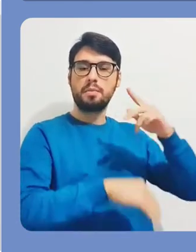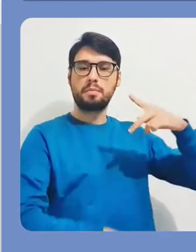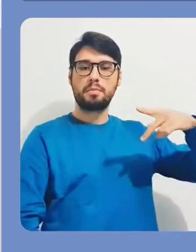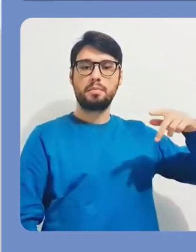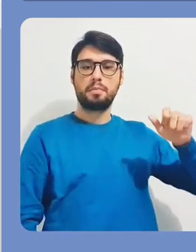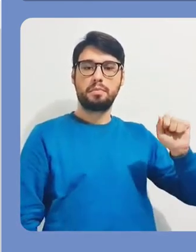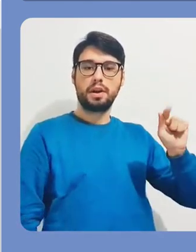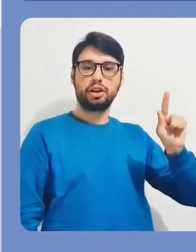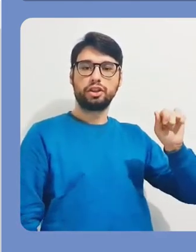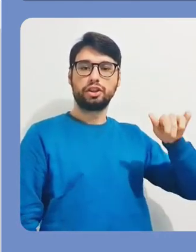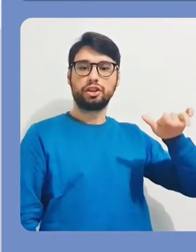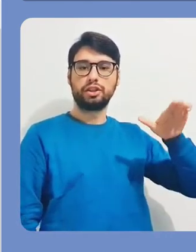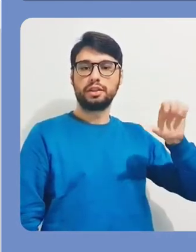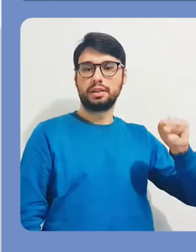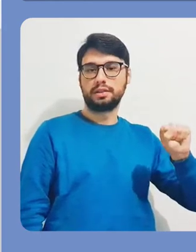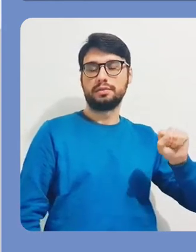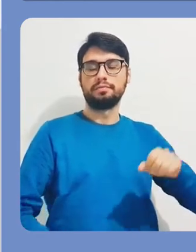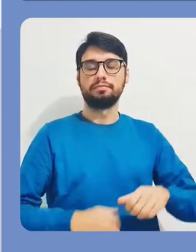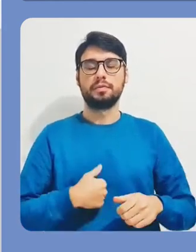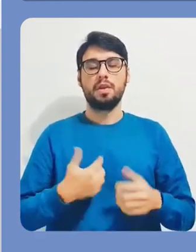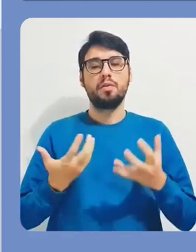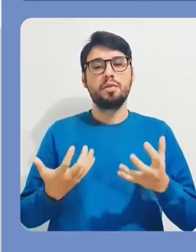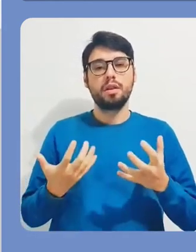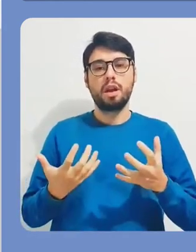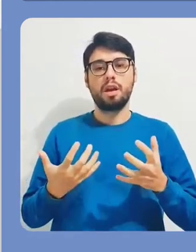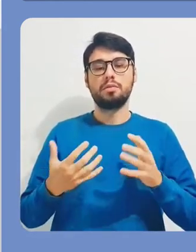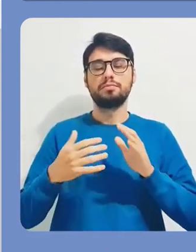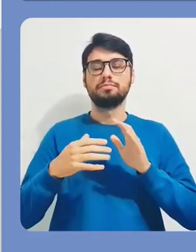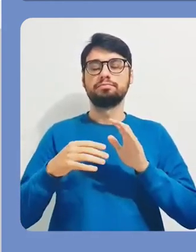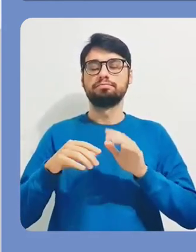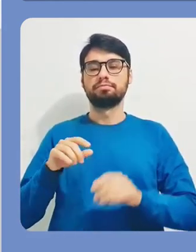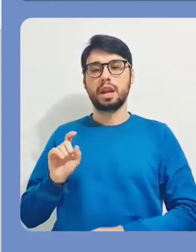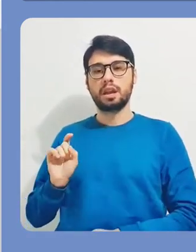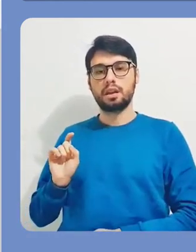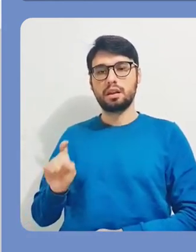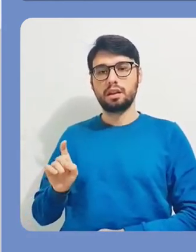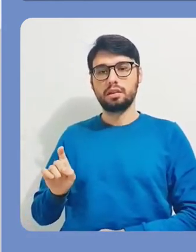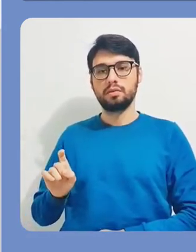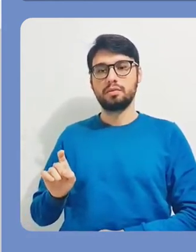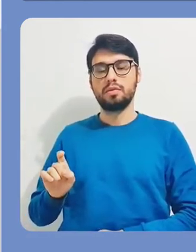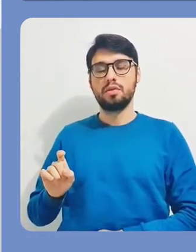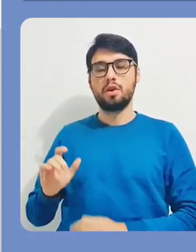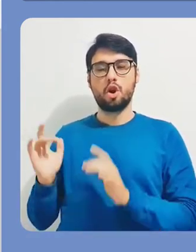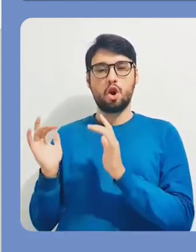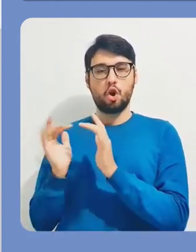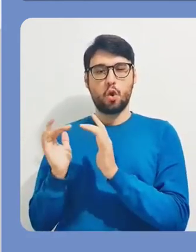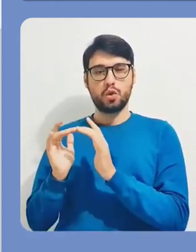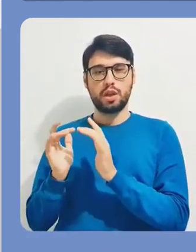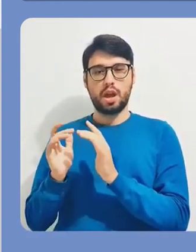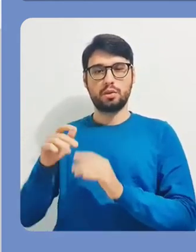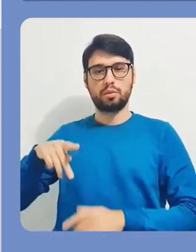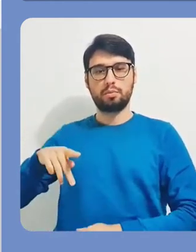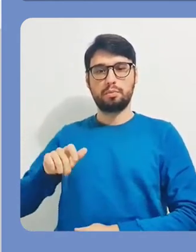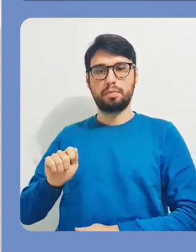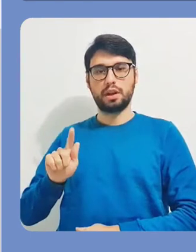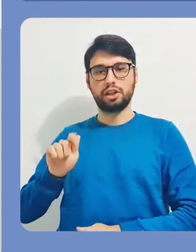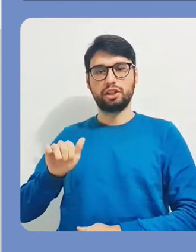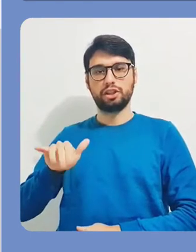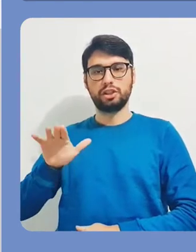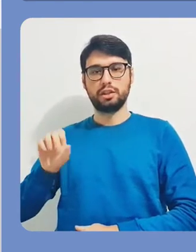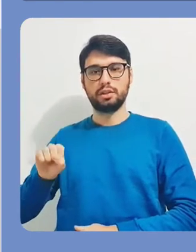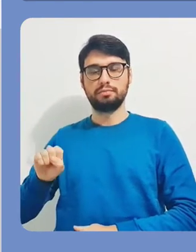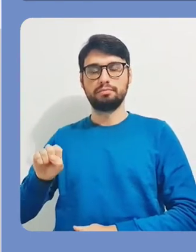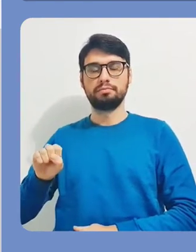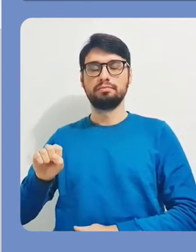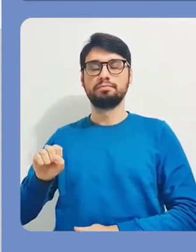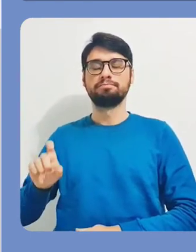E agora eu estou apto a vincular as páginas a esse menu. Nesse caso, eu vou vincular a página de contato a este menu. Clico